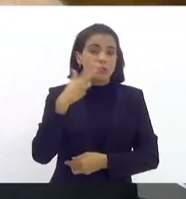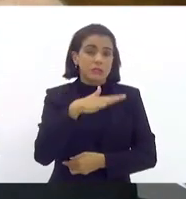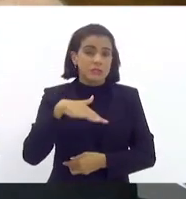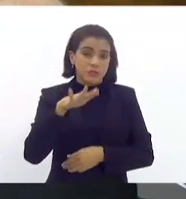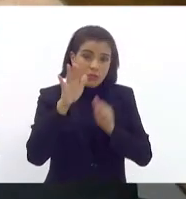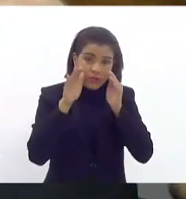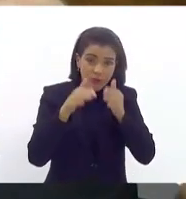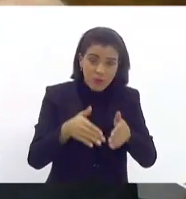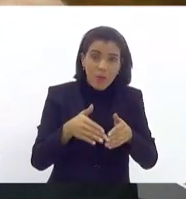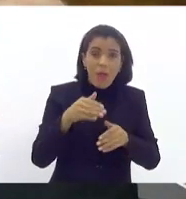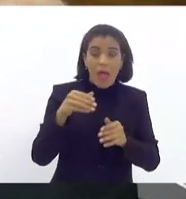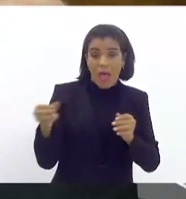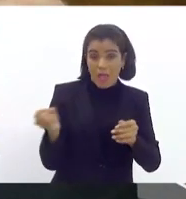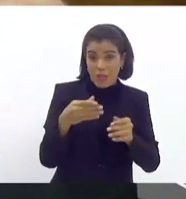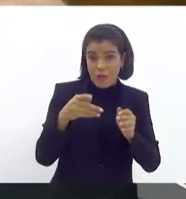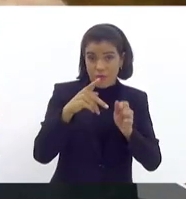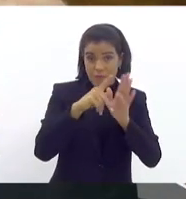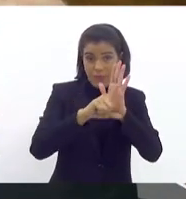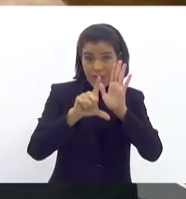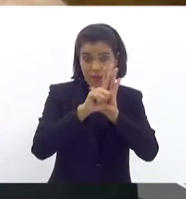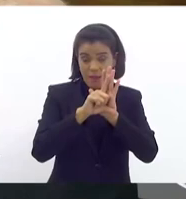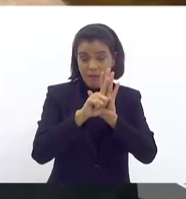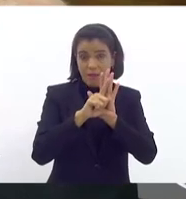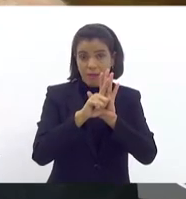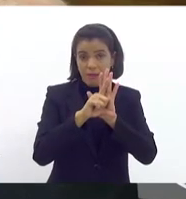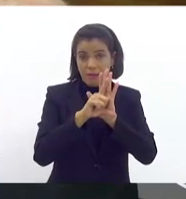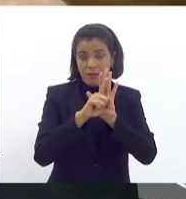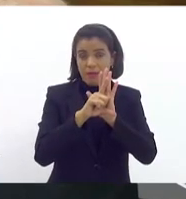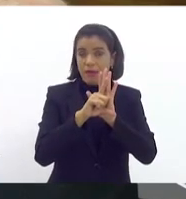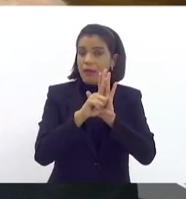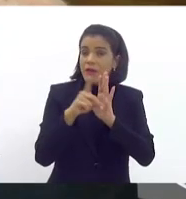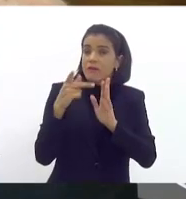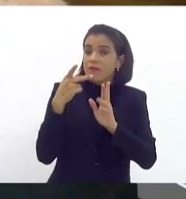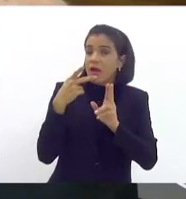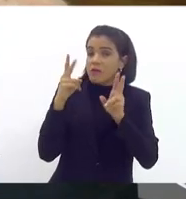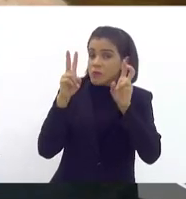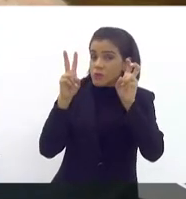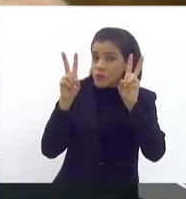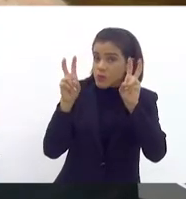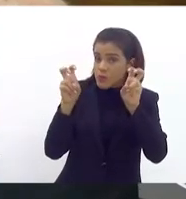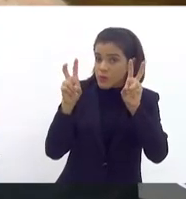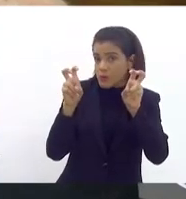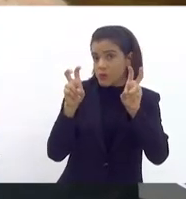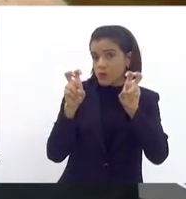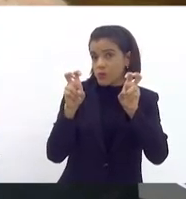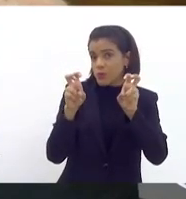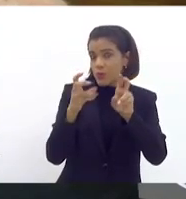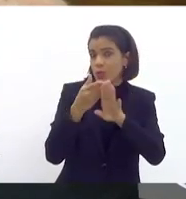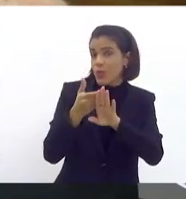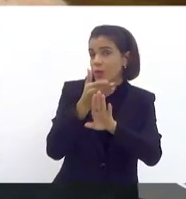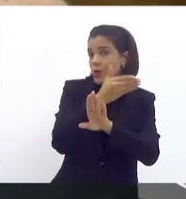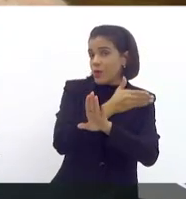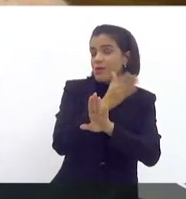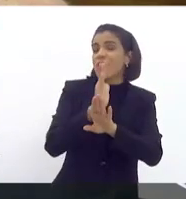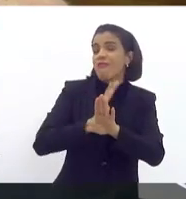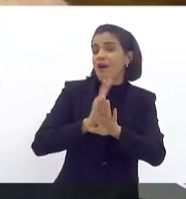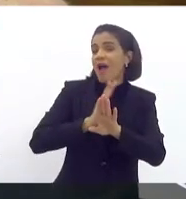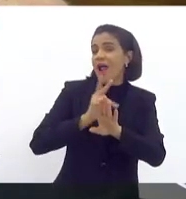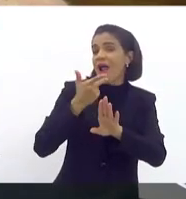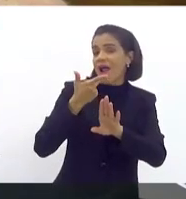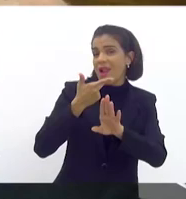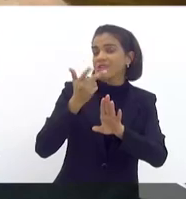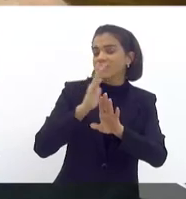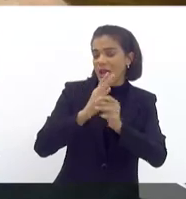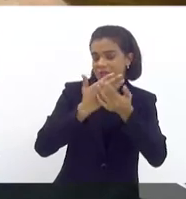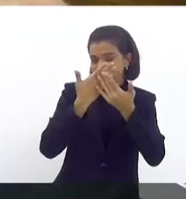o atual PL, ele trata de assunto que esse outro já trata de forma mais ampla.